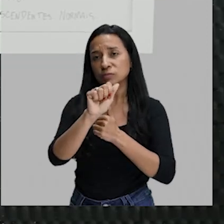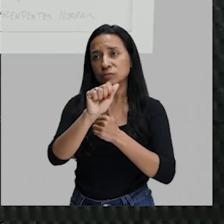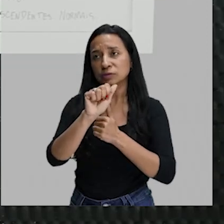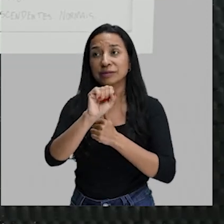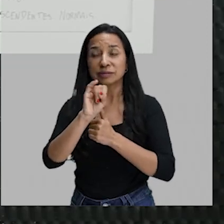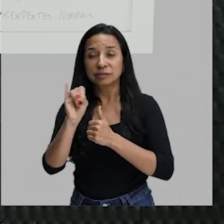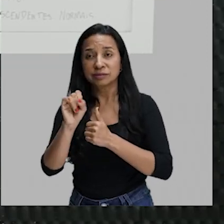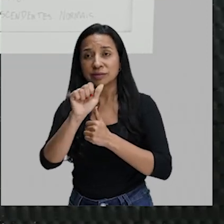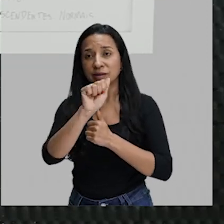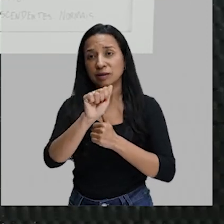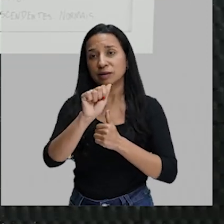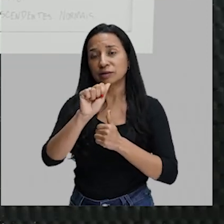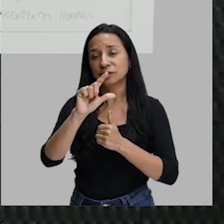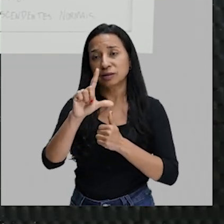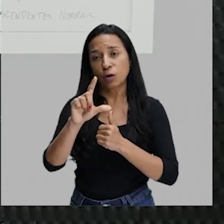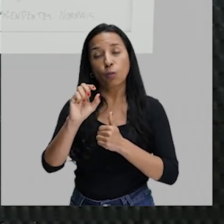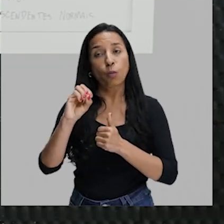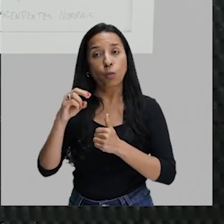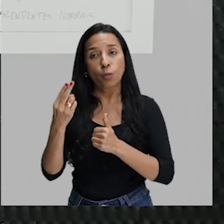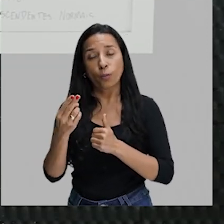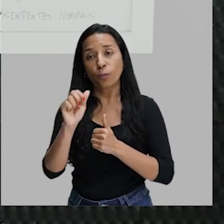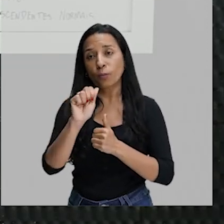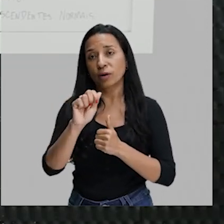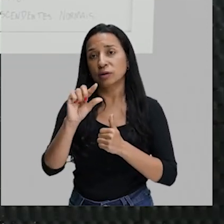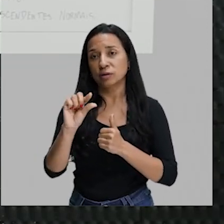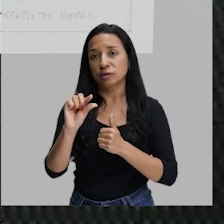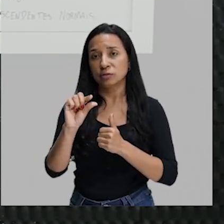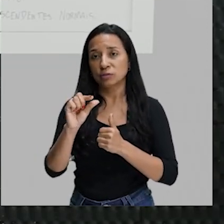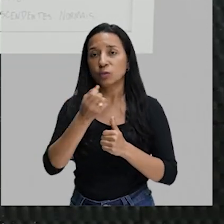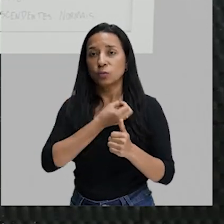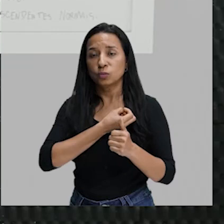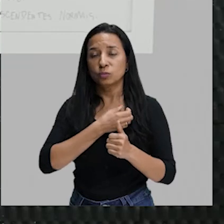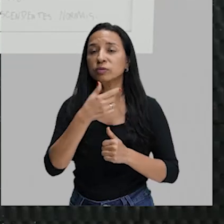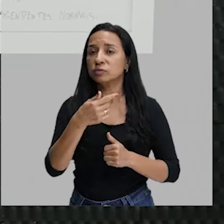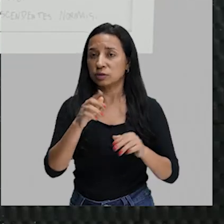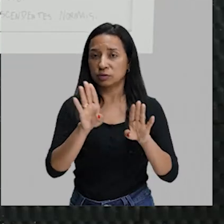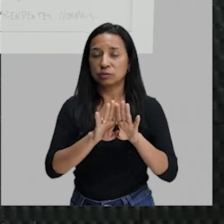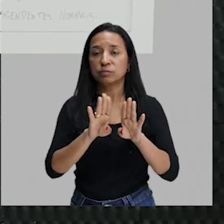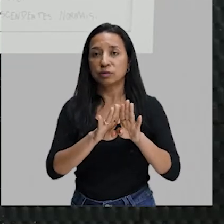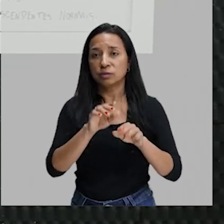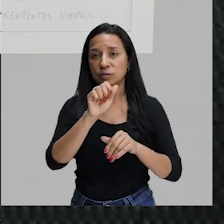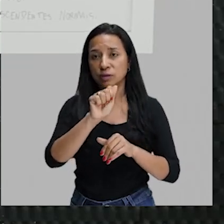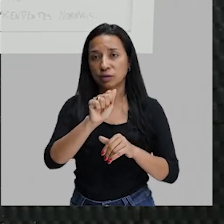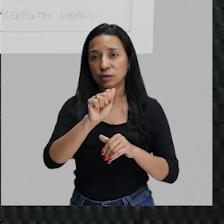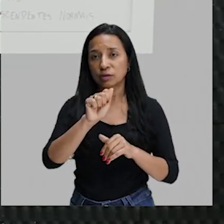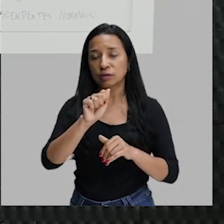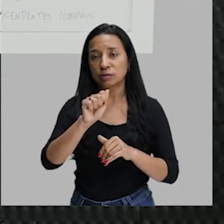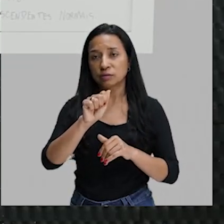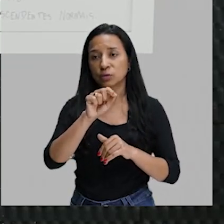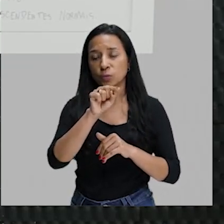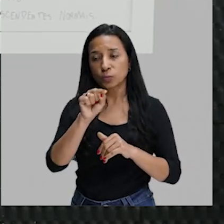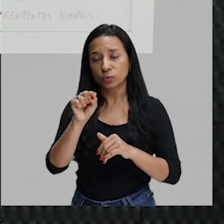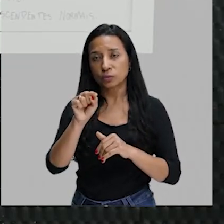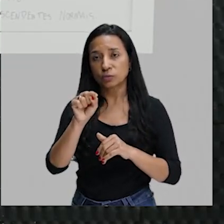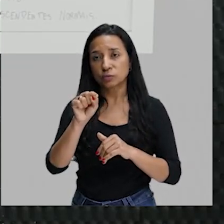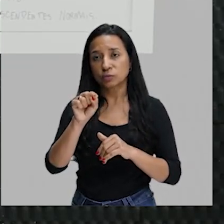vai ser azinho. O número 7, também, ó, um A e um traço. E o número